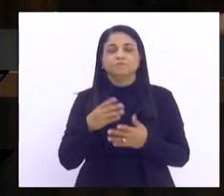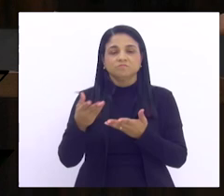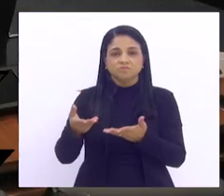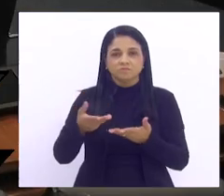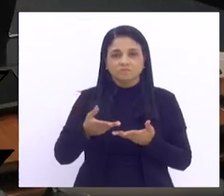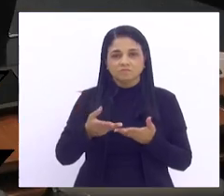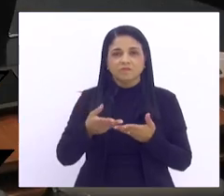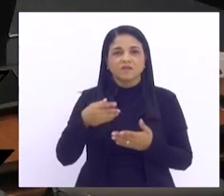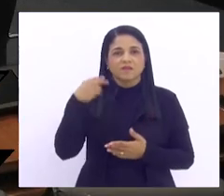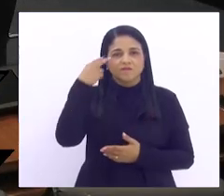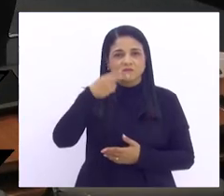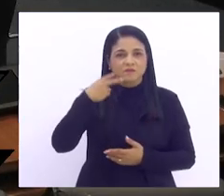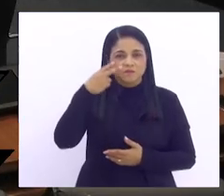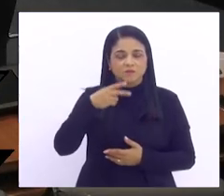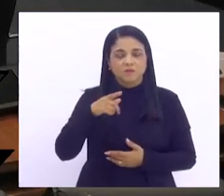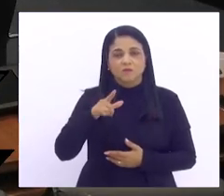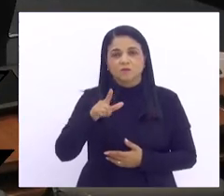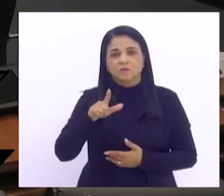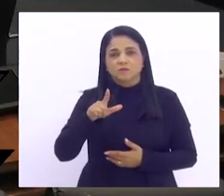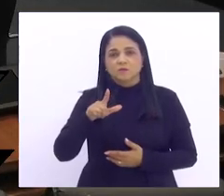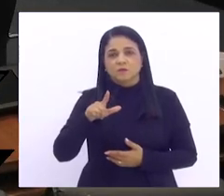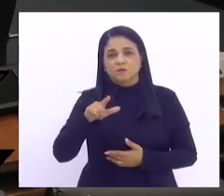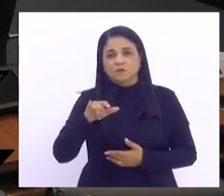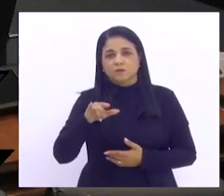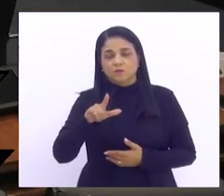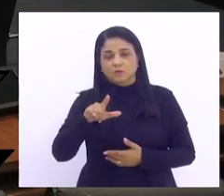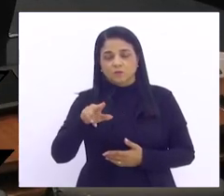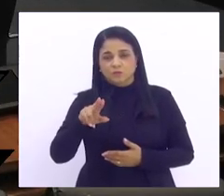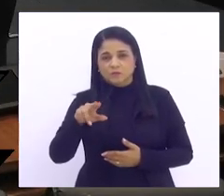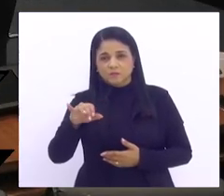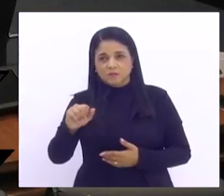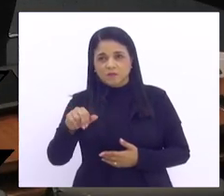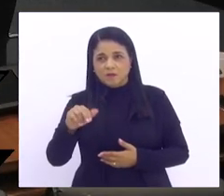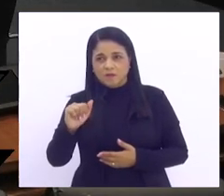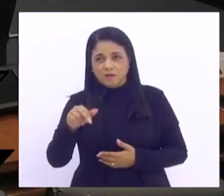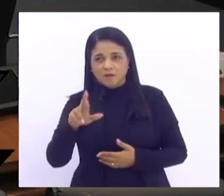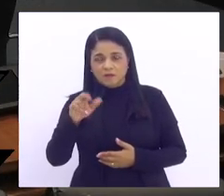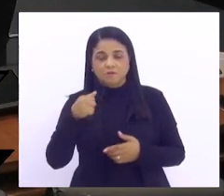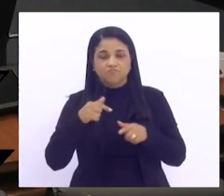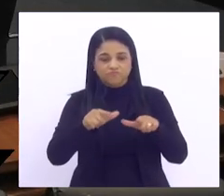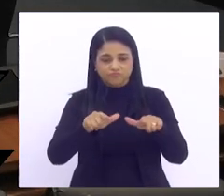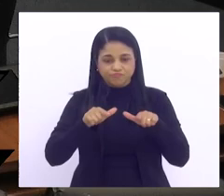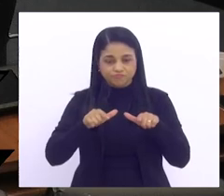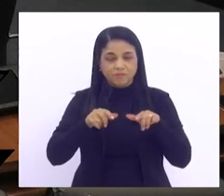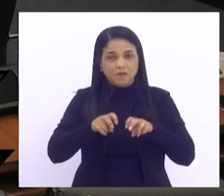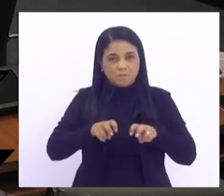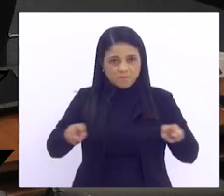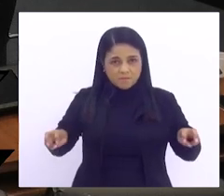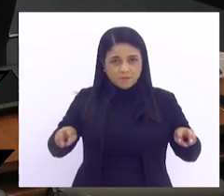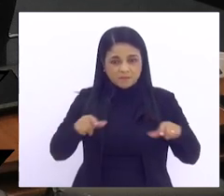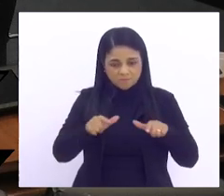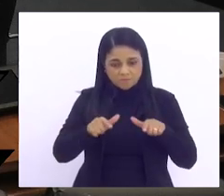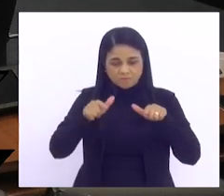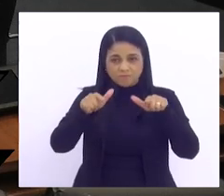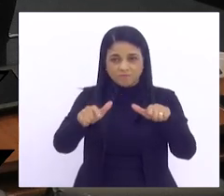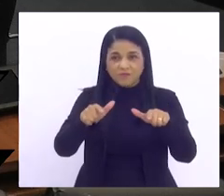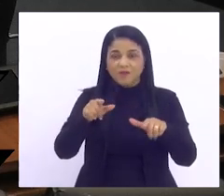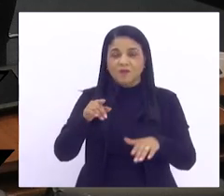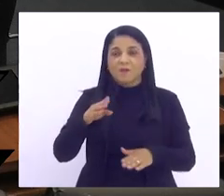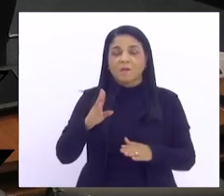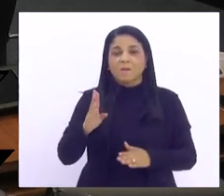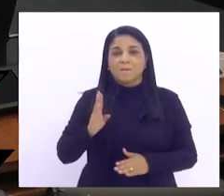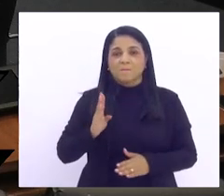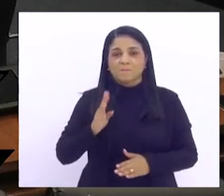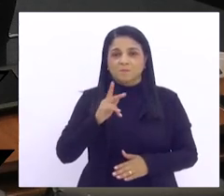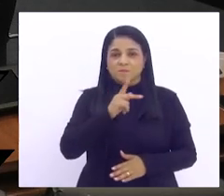Luciara Azevedo, da Câmara de Bom Jesus de Itabapoana, para compor a mesa e auxiliar na entrega das moções de aplauso ao Bispo da Administração